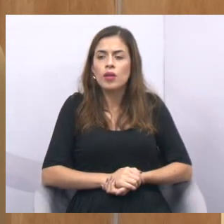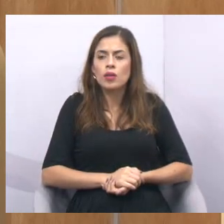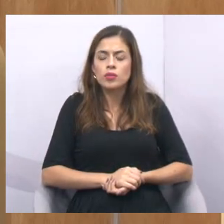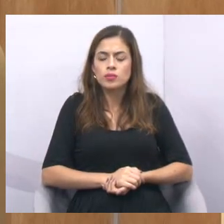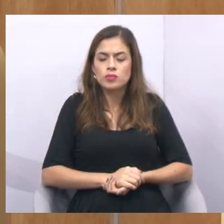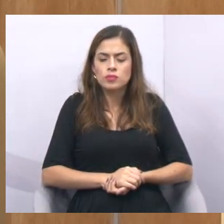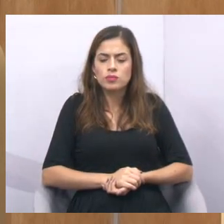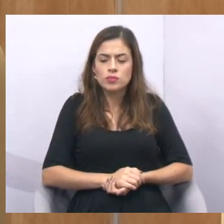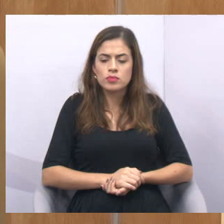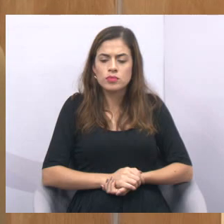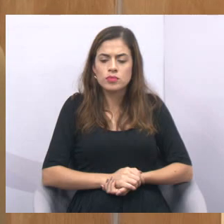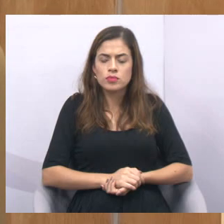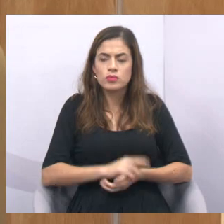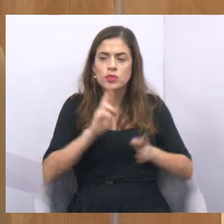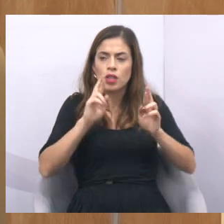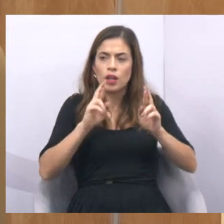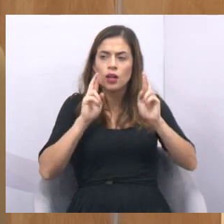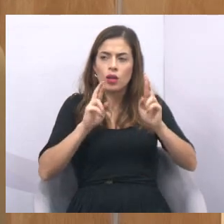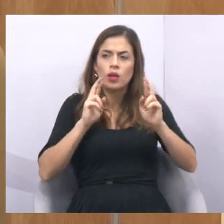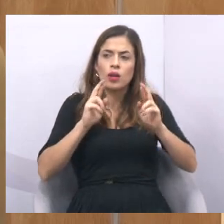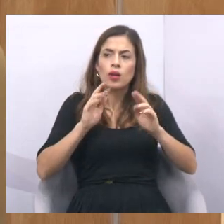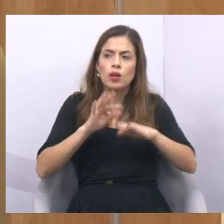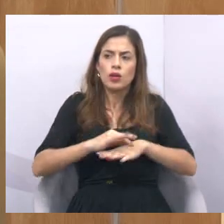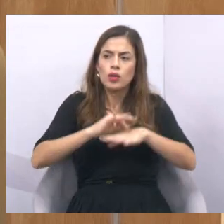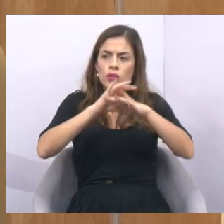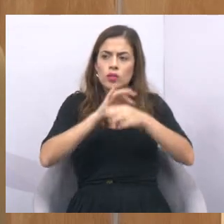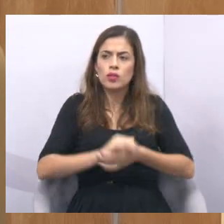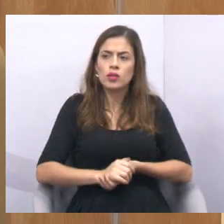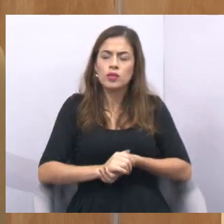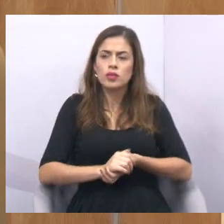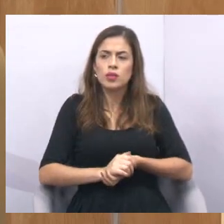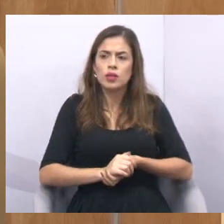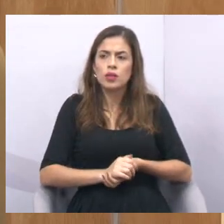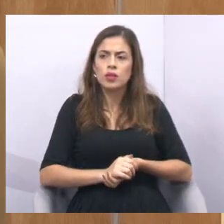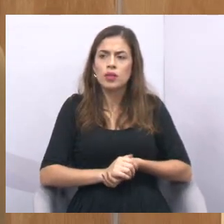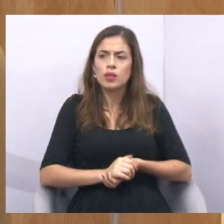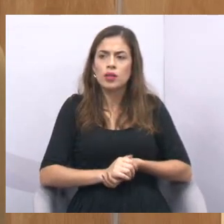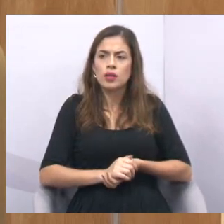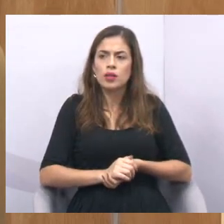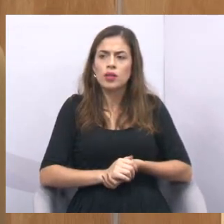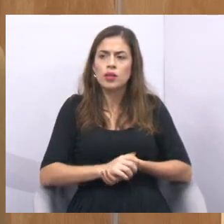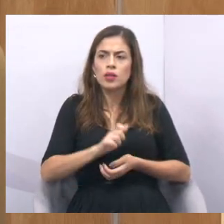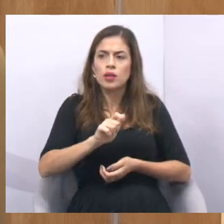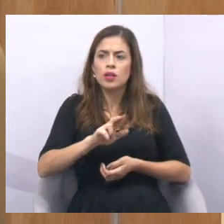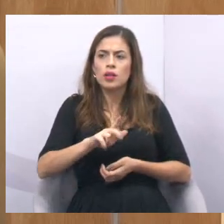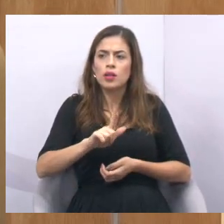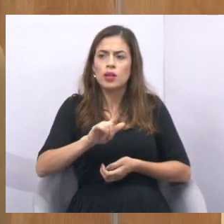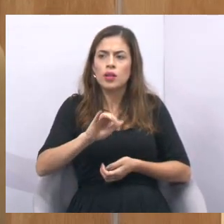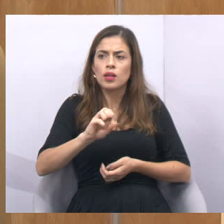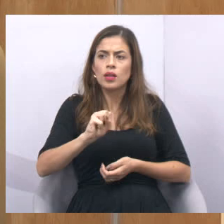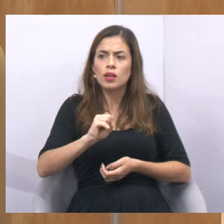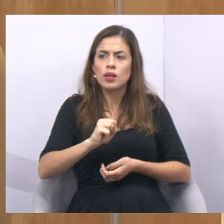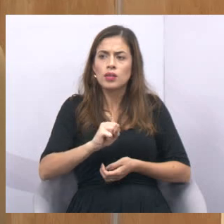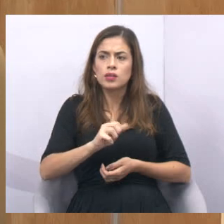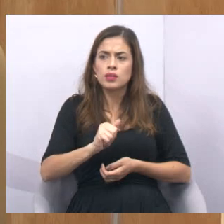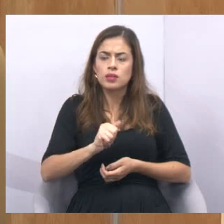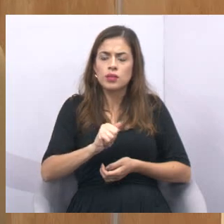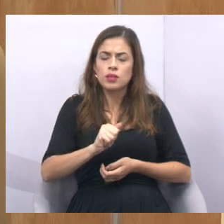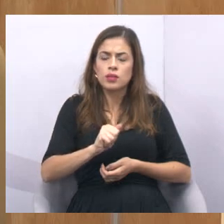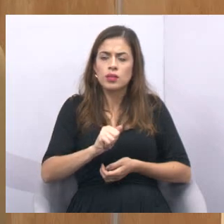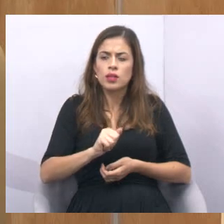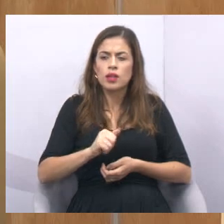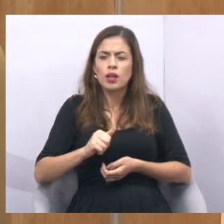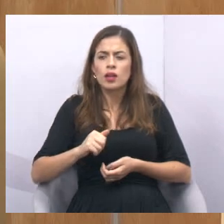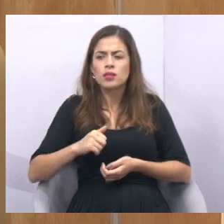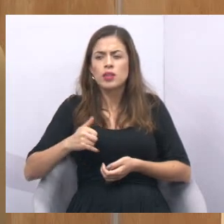uma líder da torcida do Corinthians, antes da Gaviões, tinha uma líder que chamava Elisa. Era uma senhora de uns 60 e